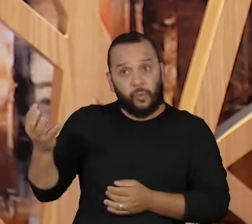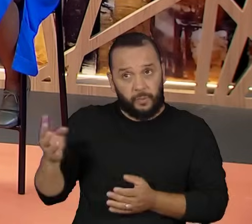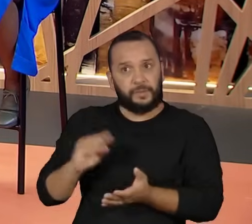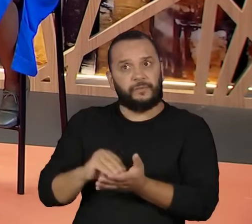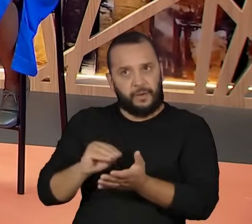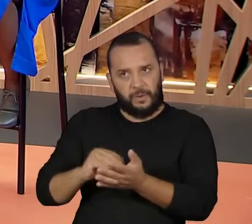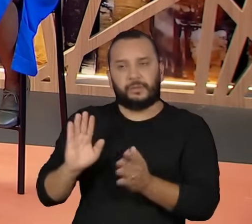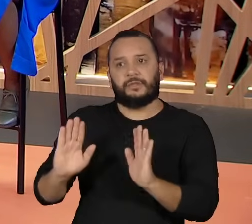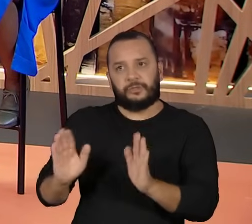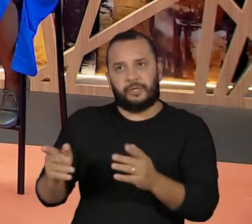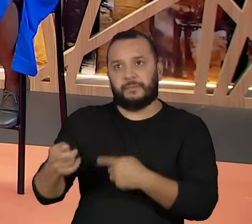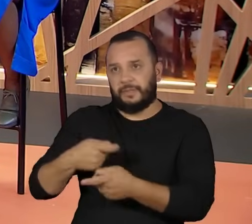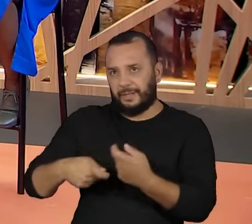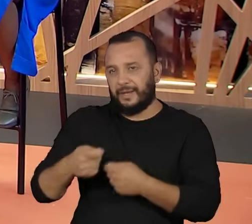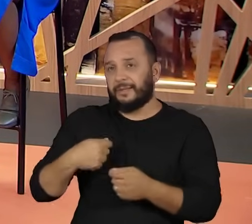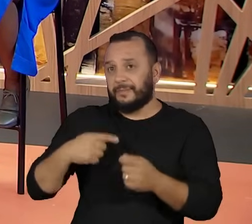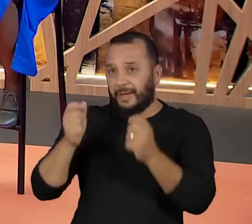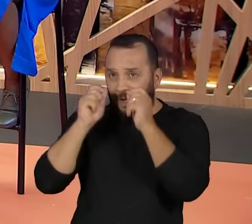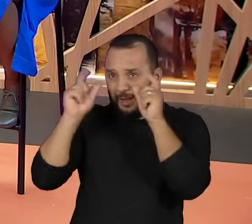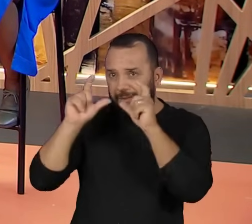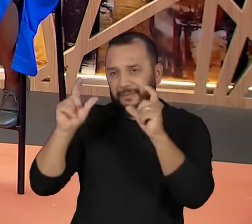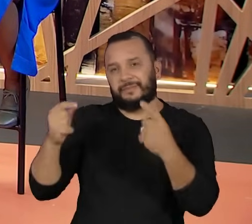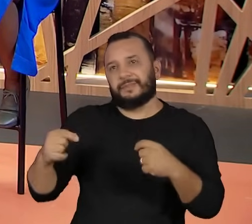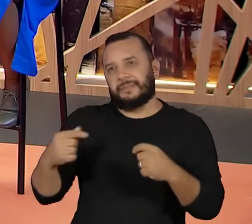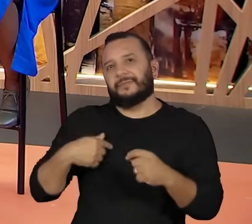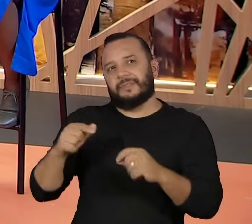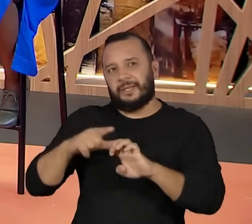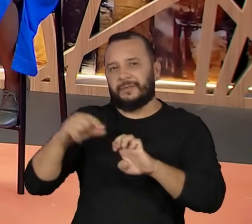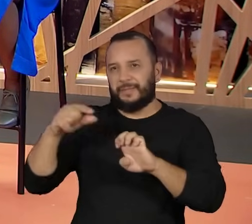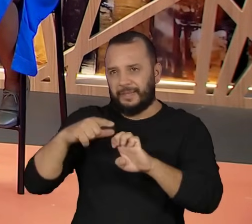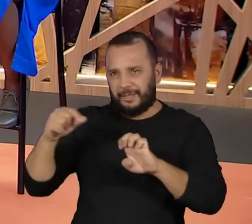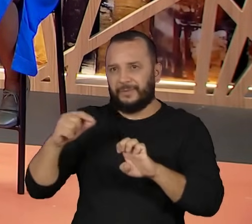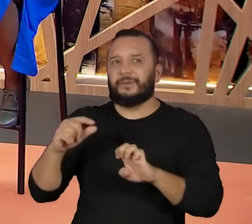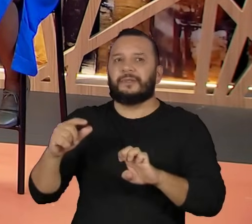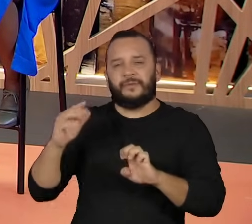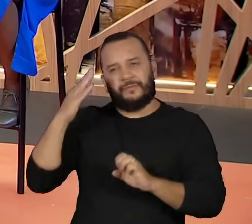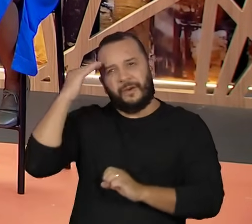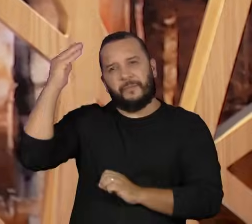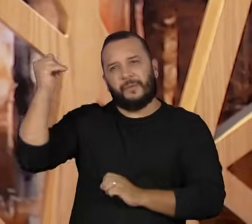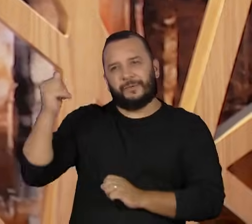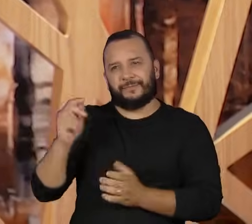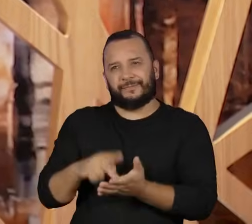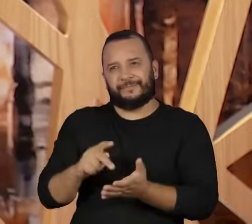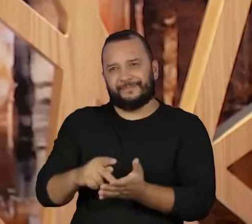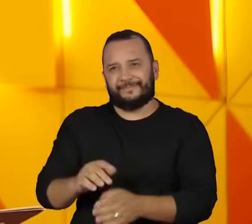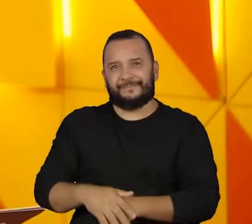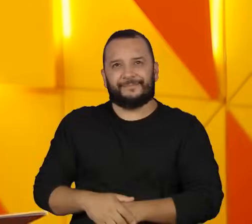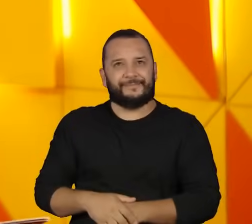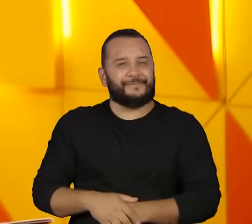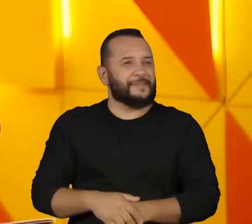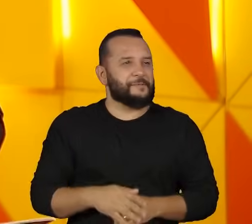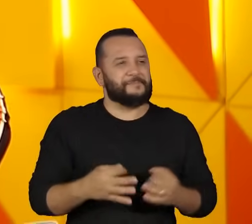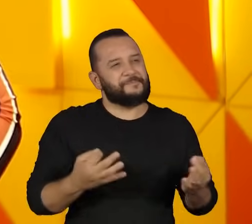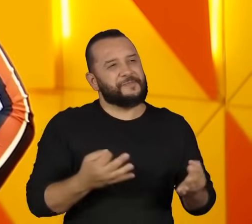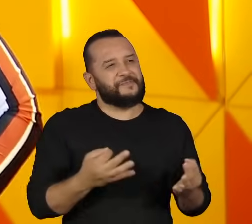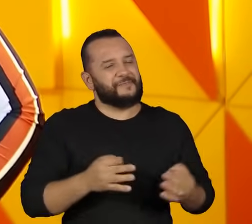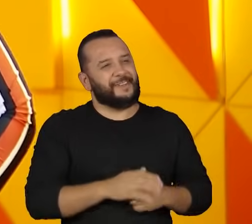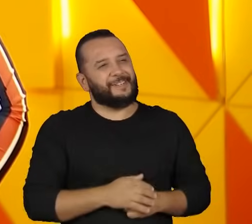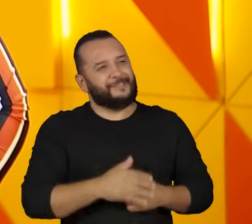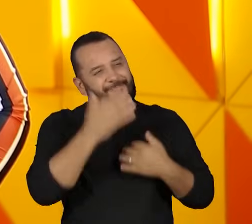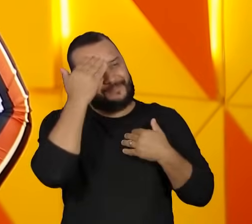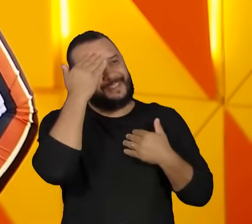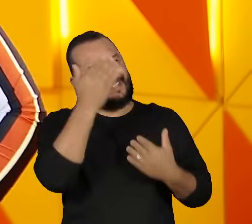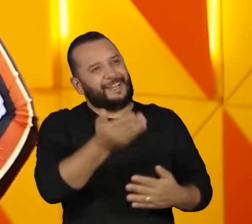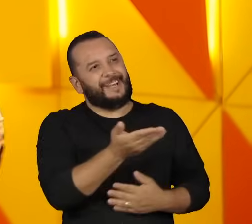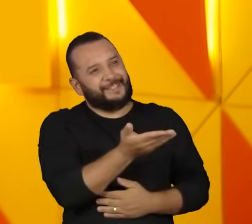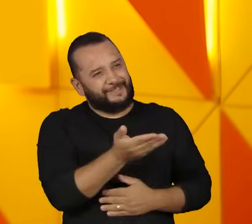verdade, no mercado, e ficar ligeiro com isso, você também pode ser um empreendedor meio que de sucesso, que sai um pouquinho na frente. Que perfeito, meninas. Muito